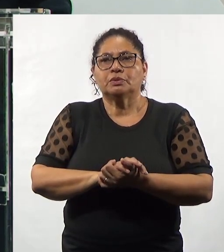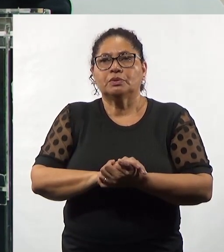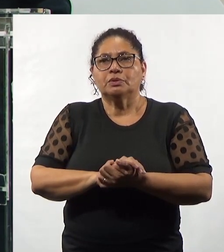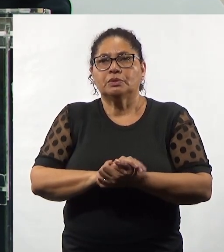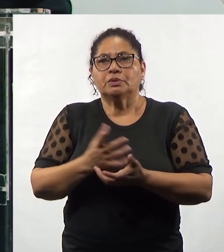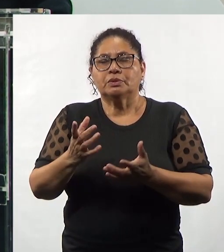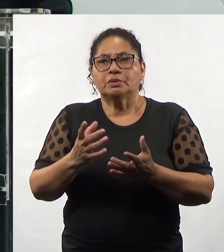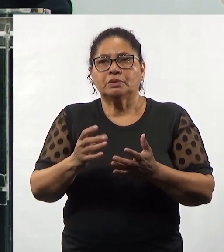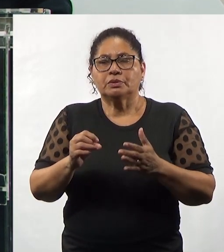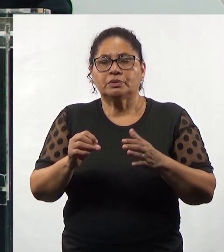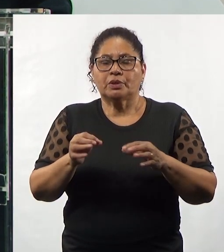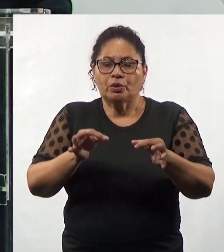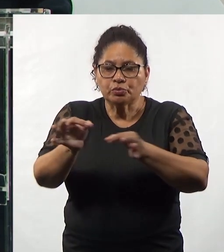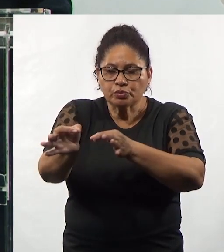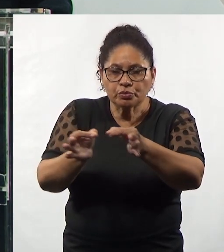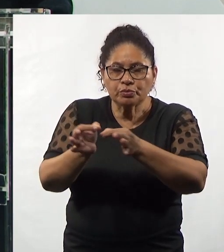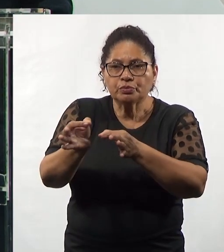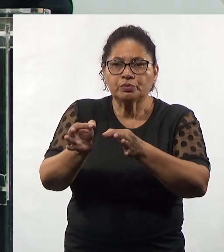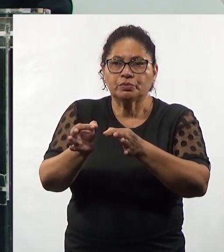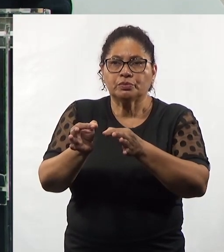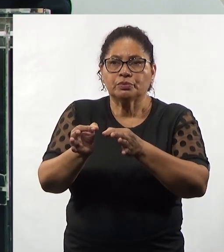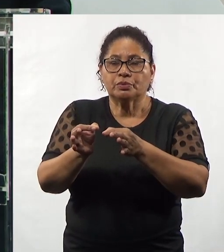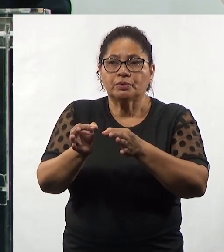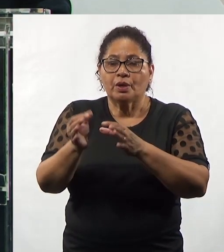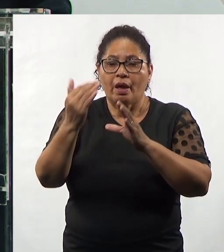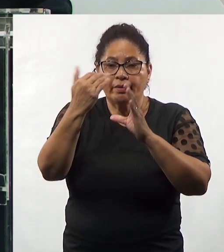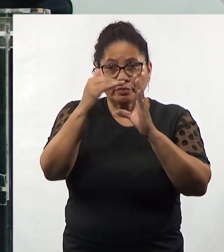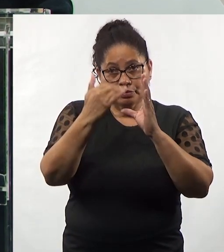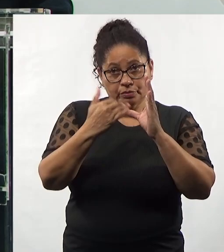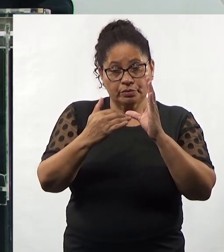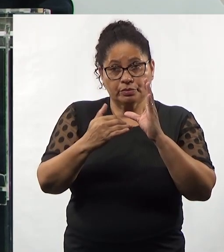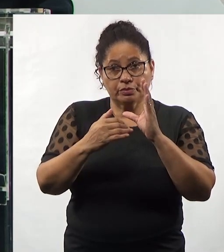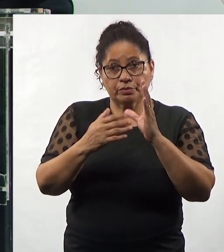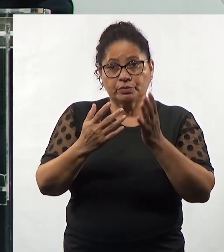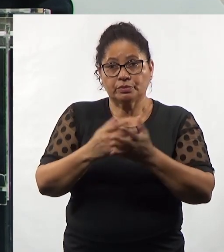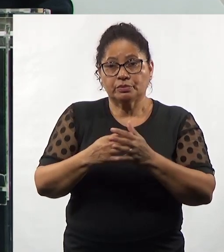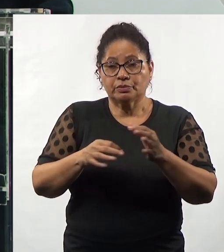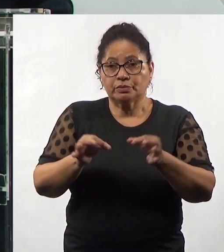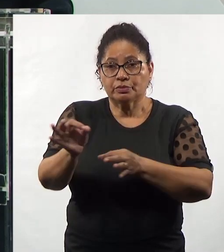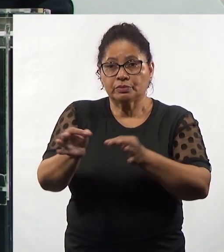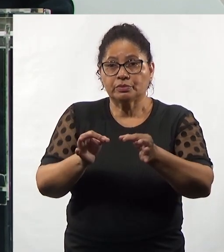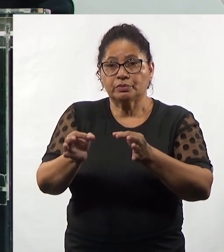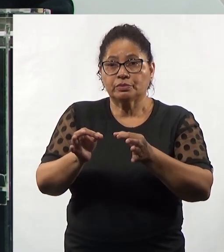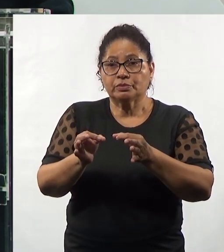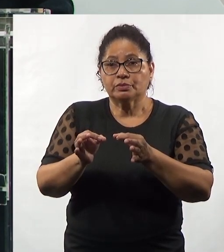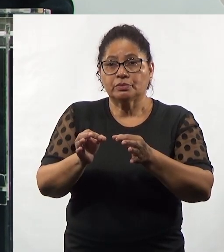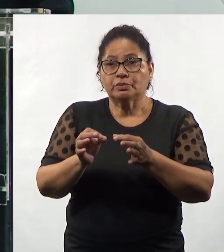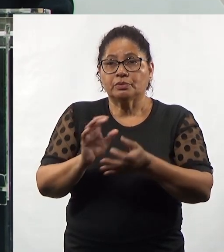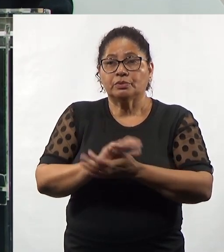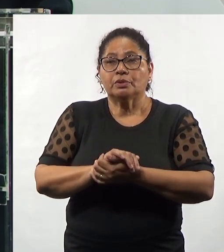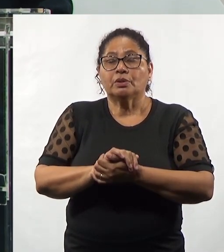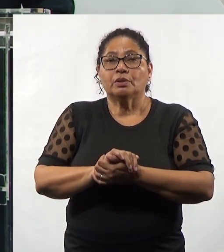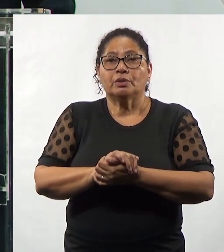ao longo da organização, não é, entre os setores da organização, ou